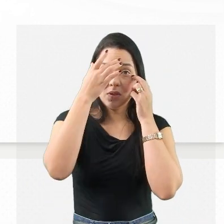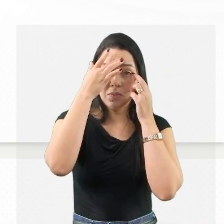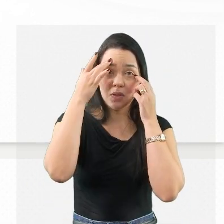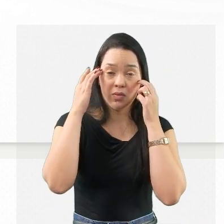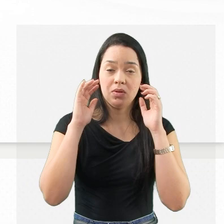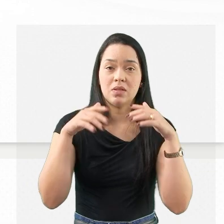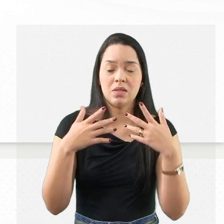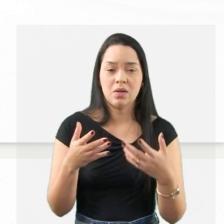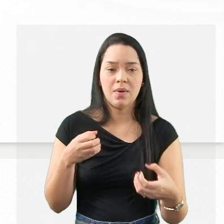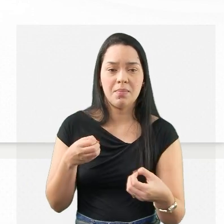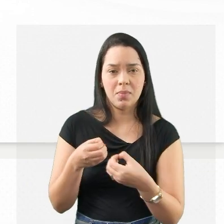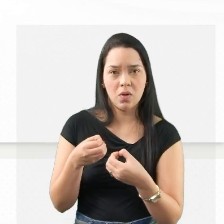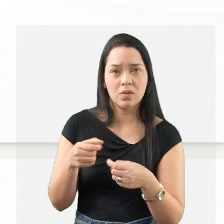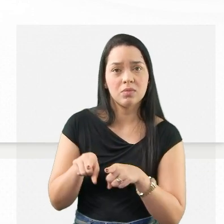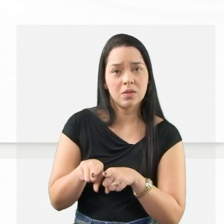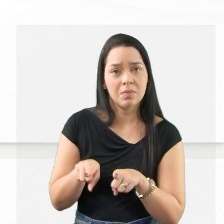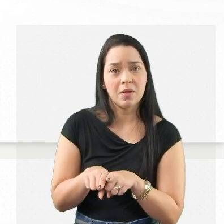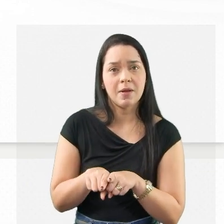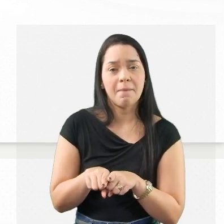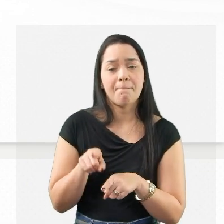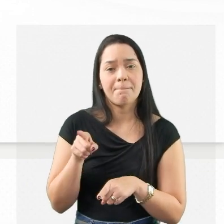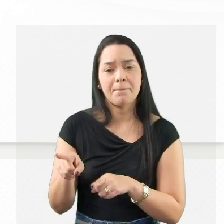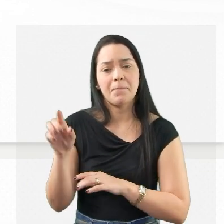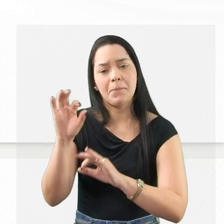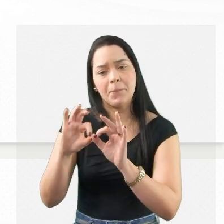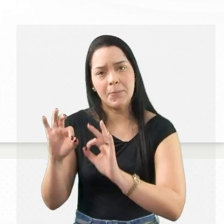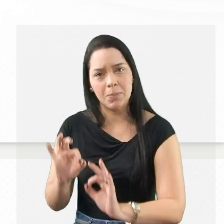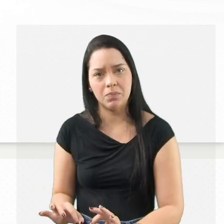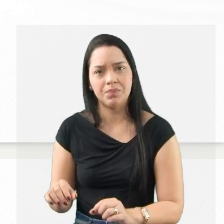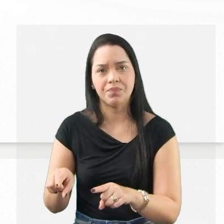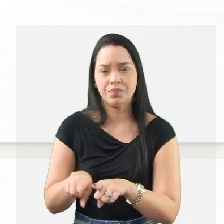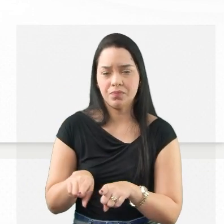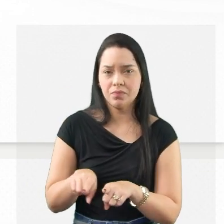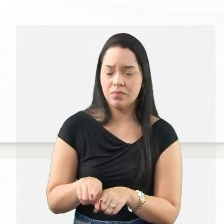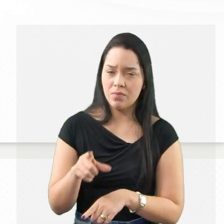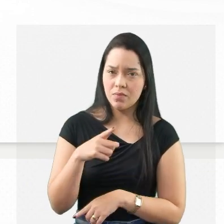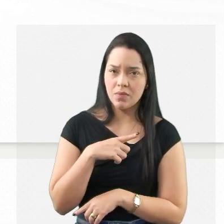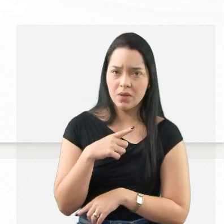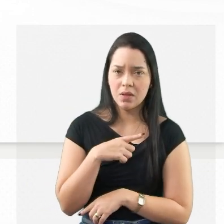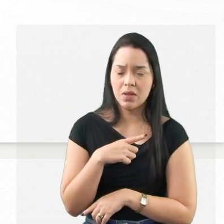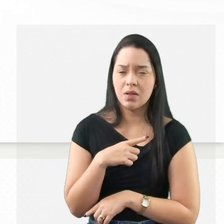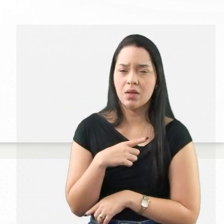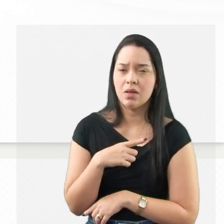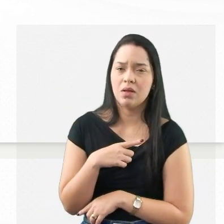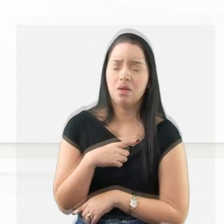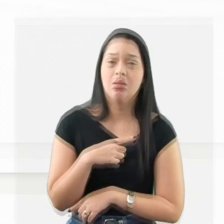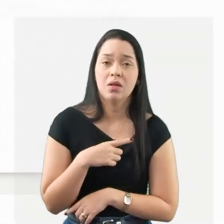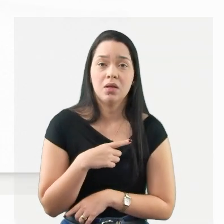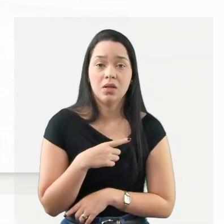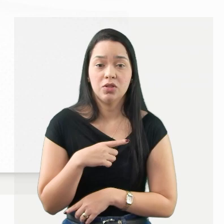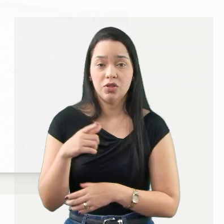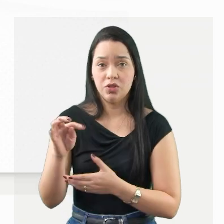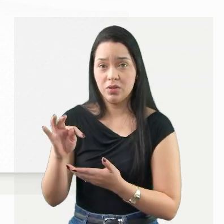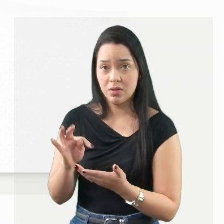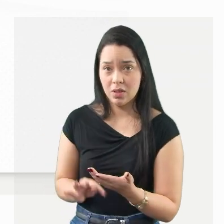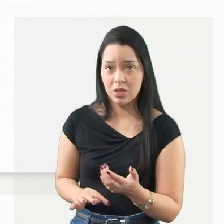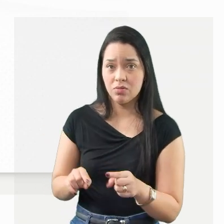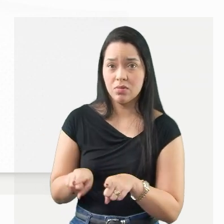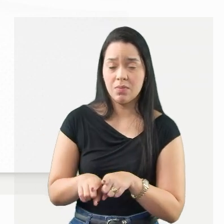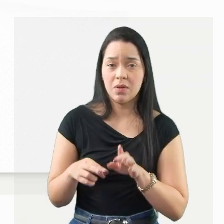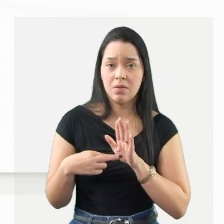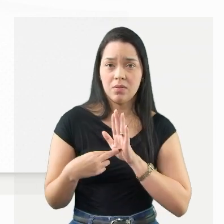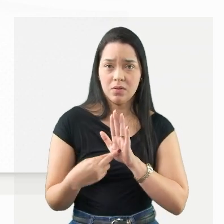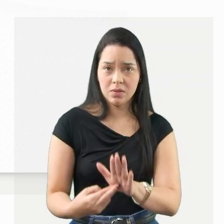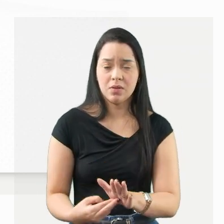muito próximo, e a forma como o autor elaborou, produziu o enredo desse formato de texto na reprodução